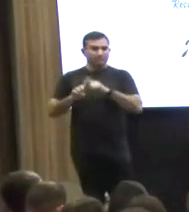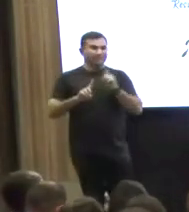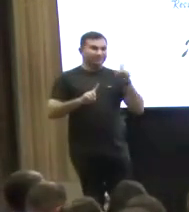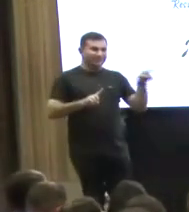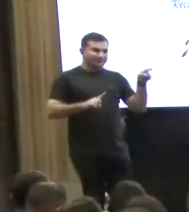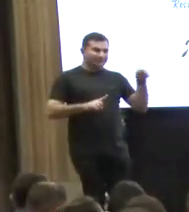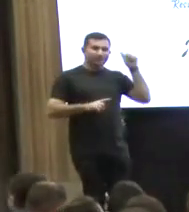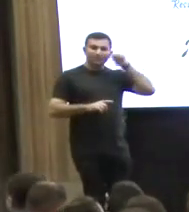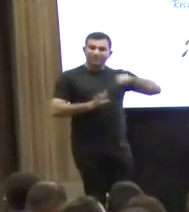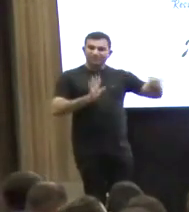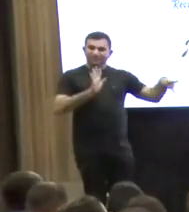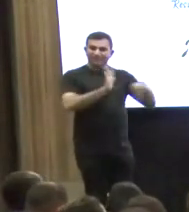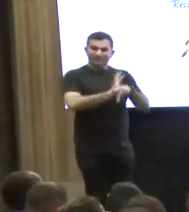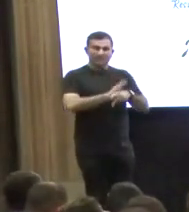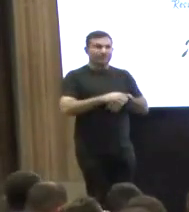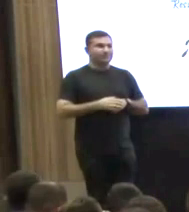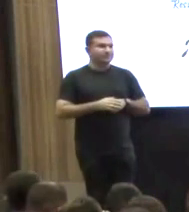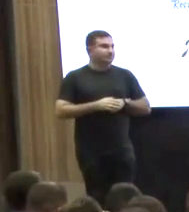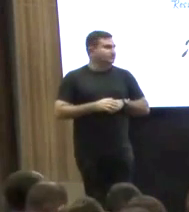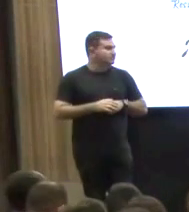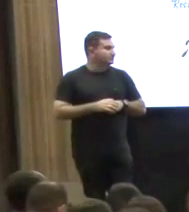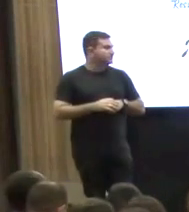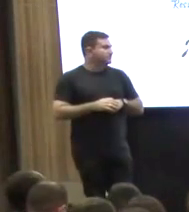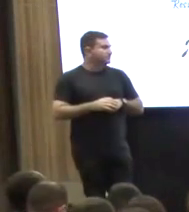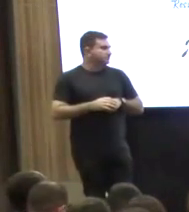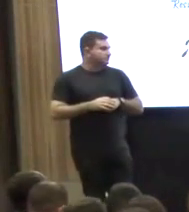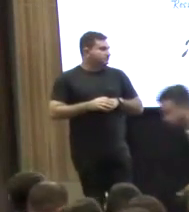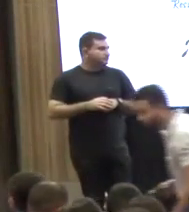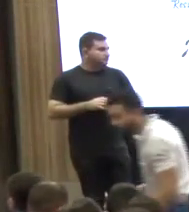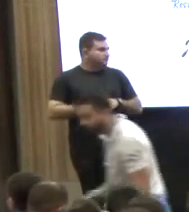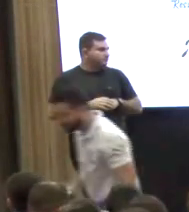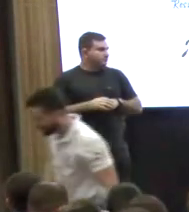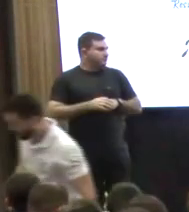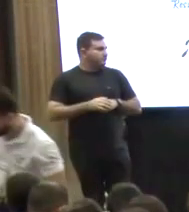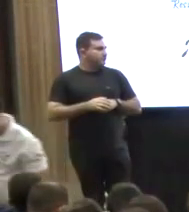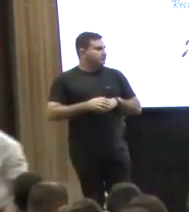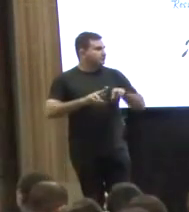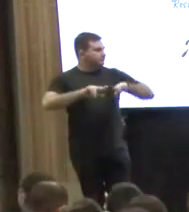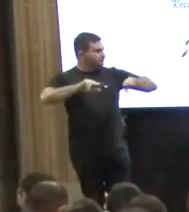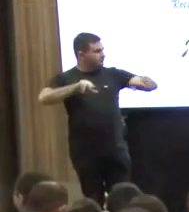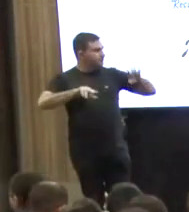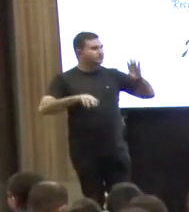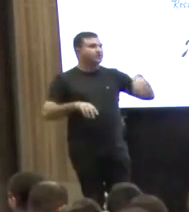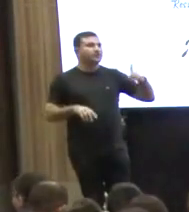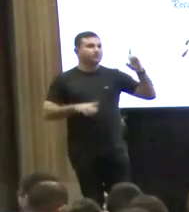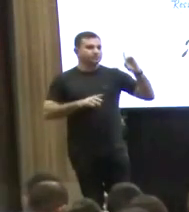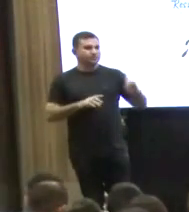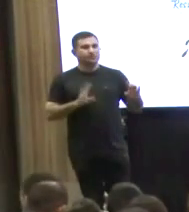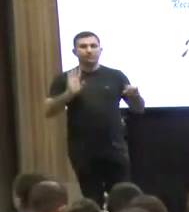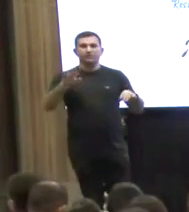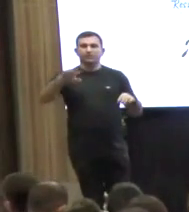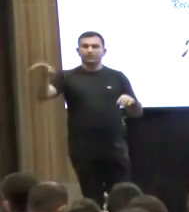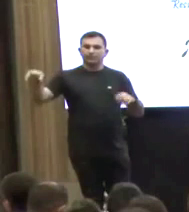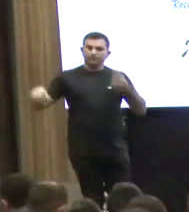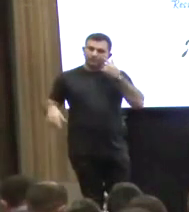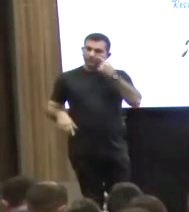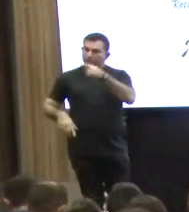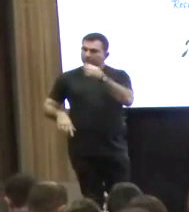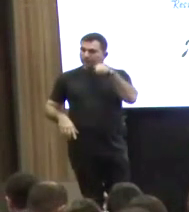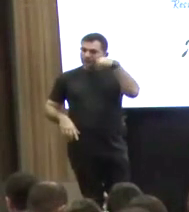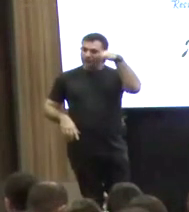sexismo é uma escola pior para os meninos que lá estão. Gente, os meninos vão muito mal em português, poesia, etc., porque é coisa de